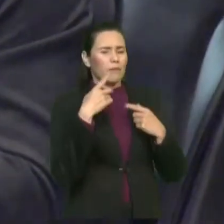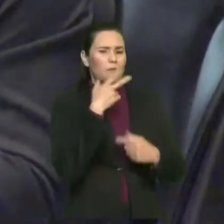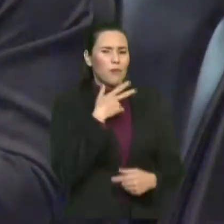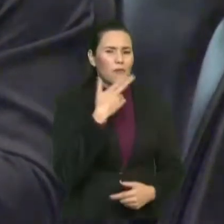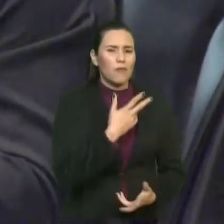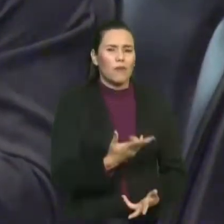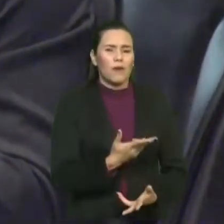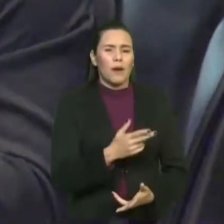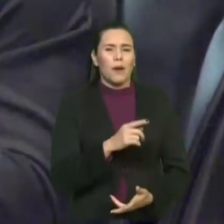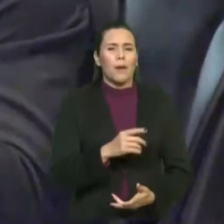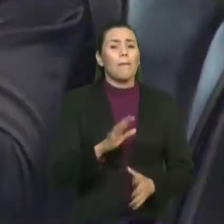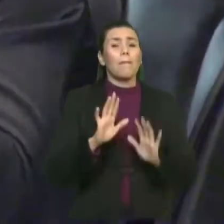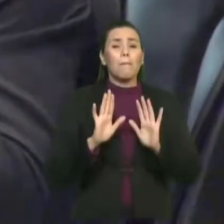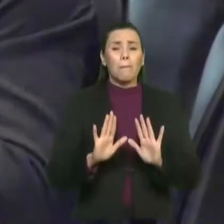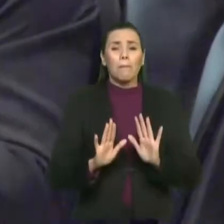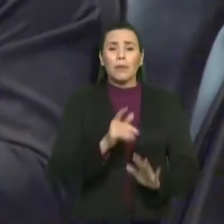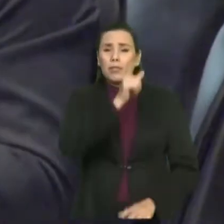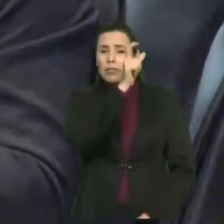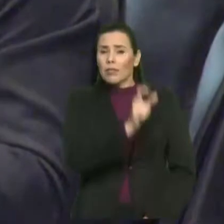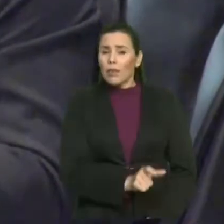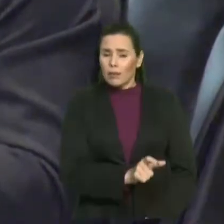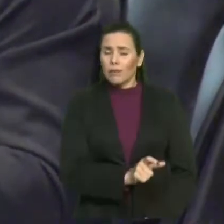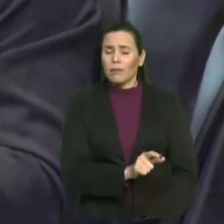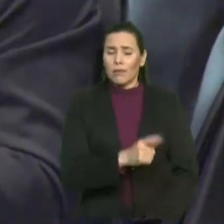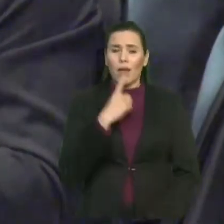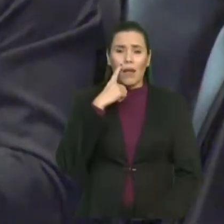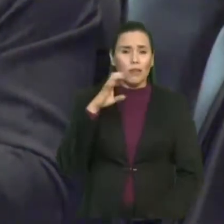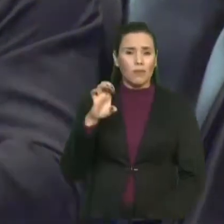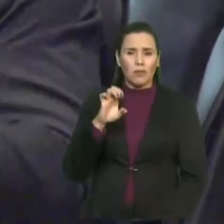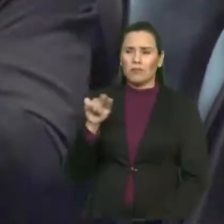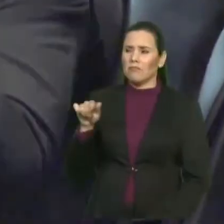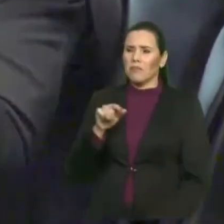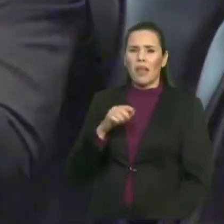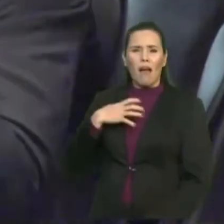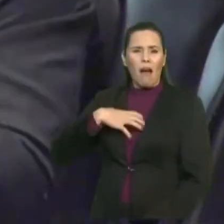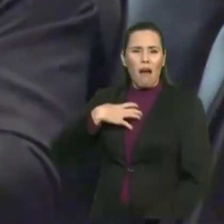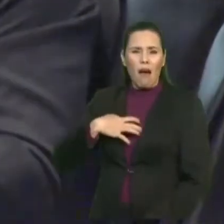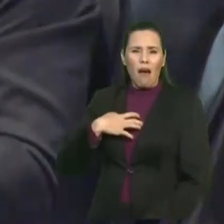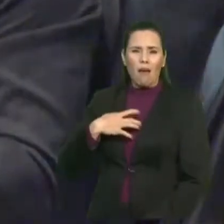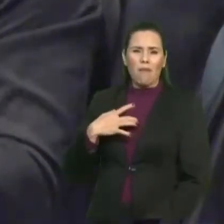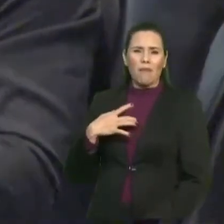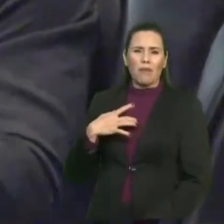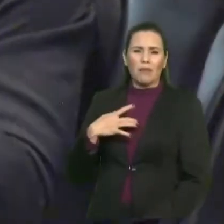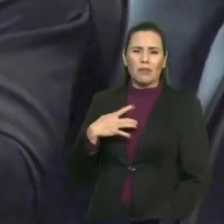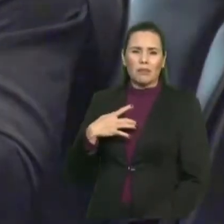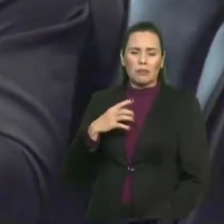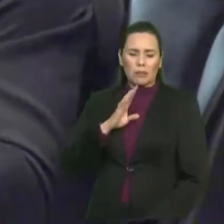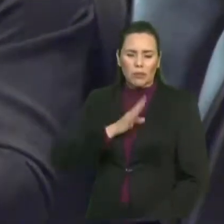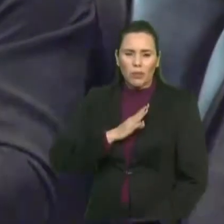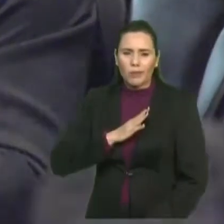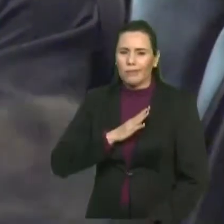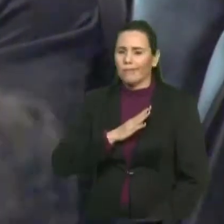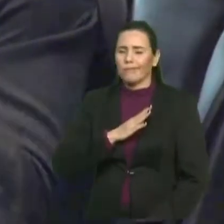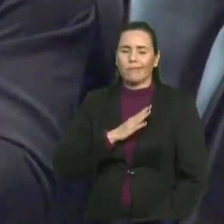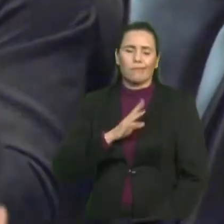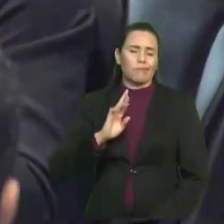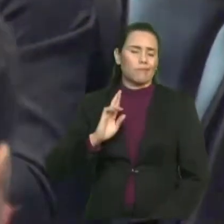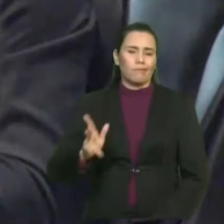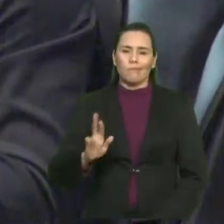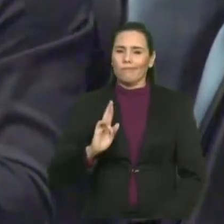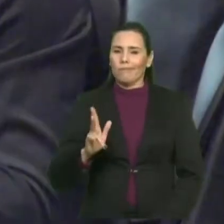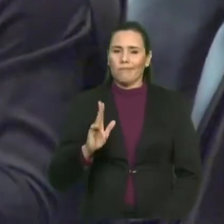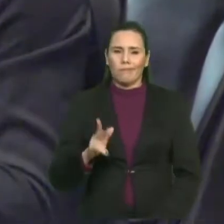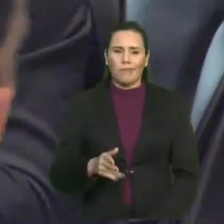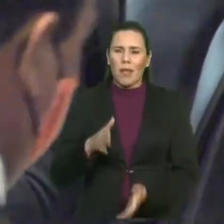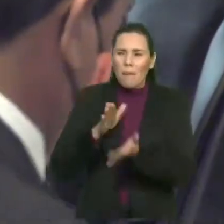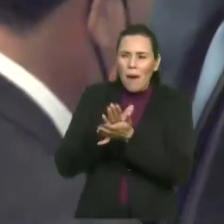e de não entrar em embates pessoais. E isso fez que a sua história fosse marcada pela construção de diversos apoios,